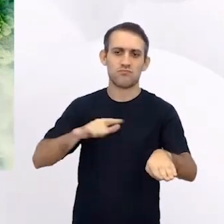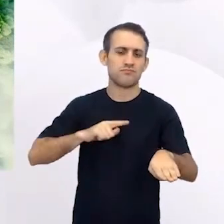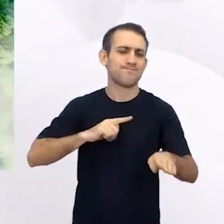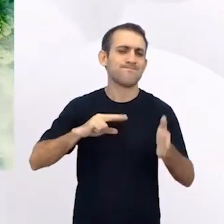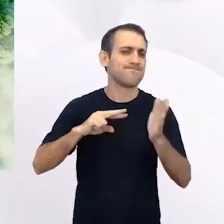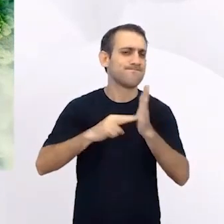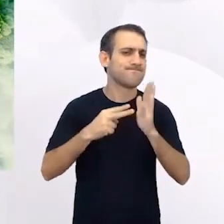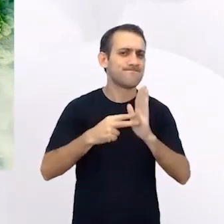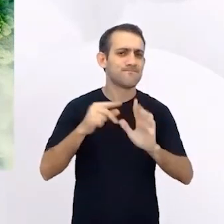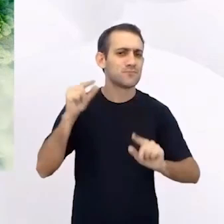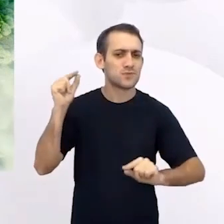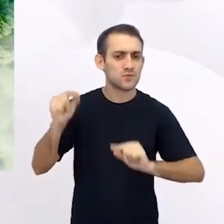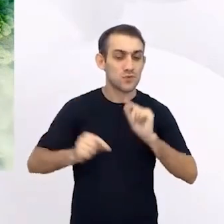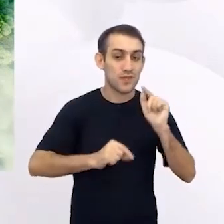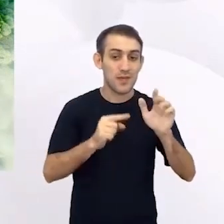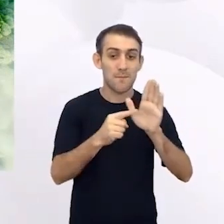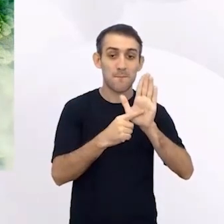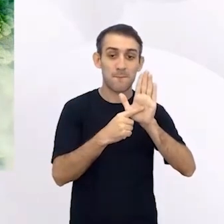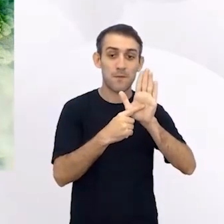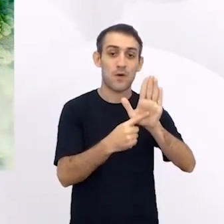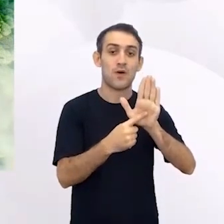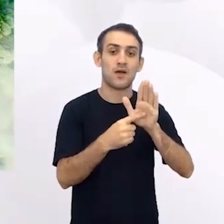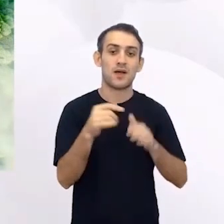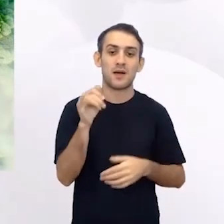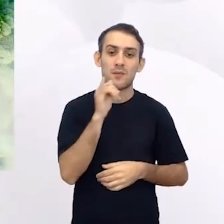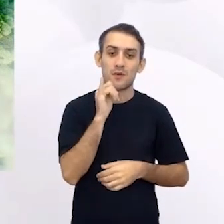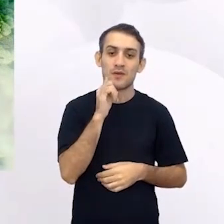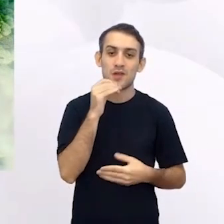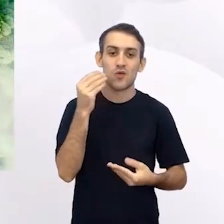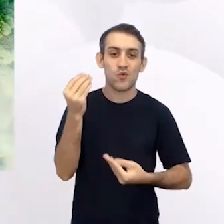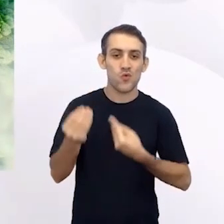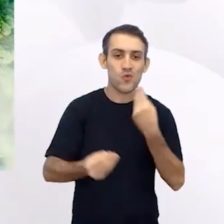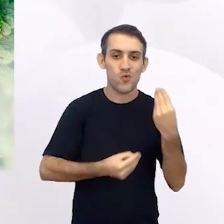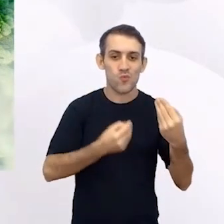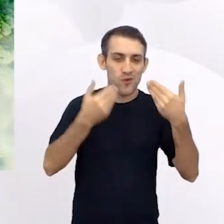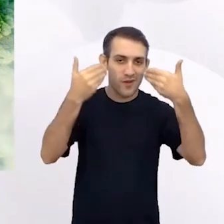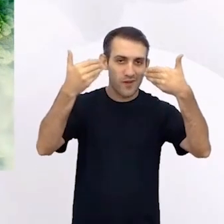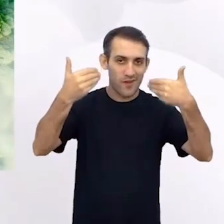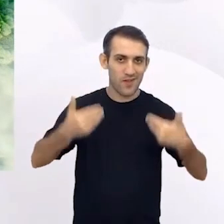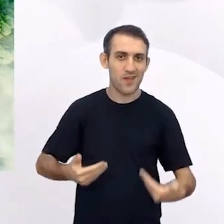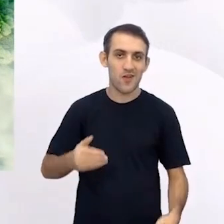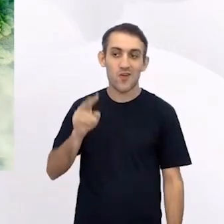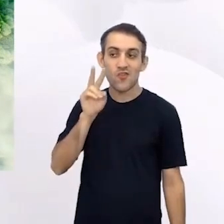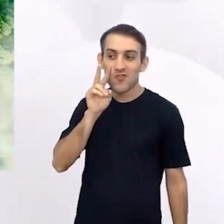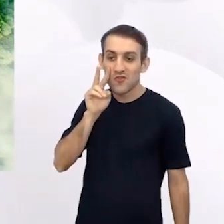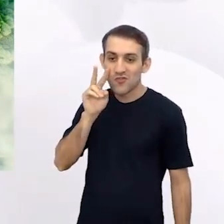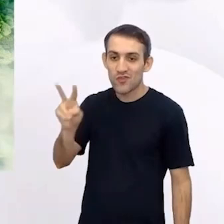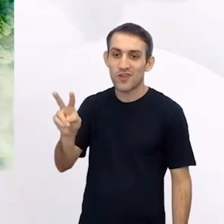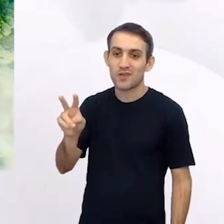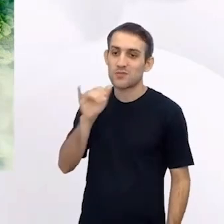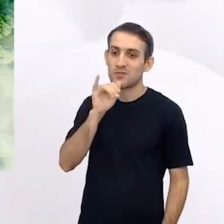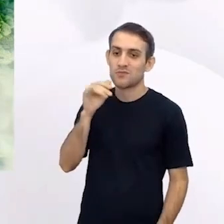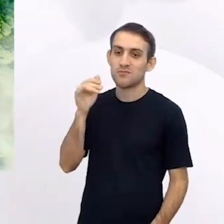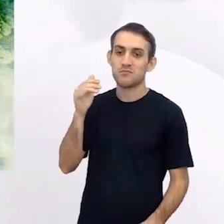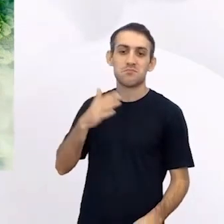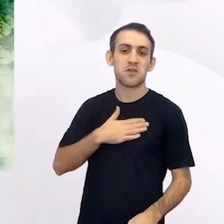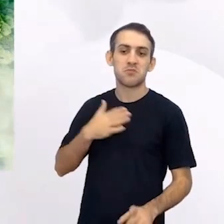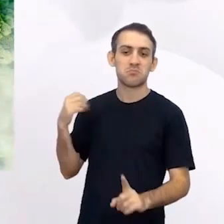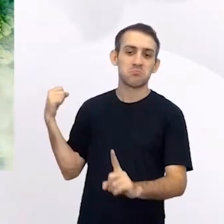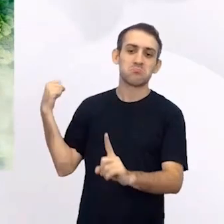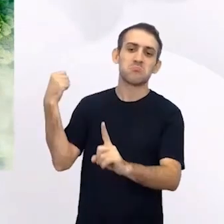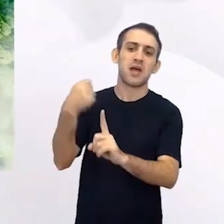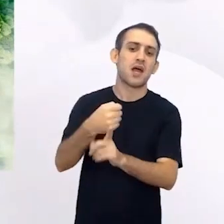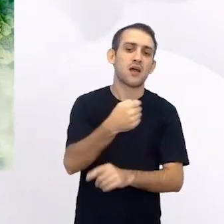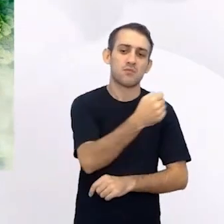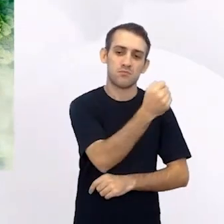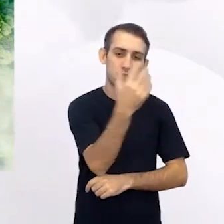ela representa? Ela mostra como que eu vejo o meu impacto no meio